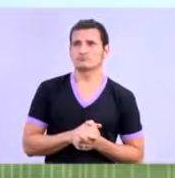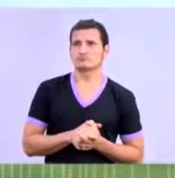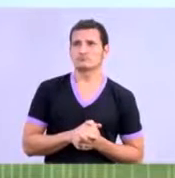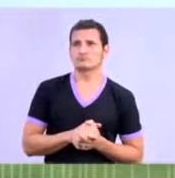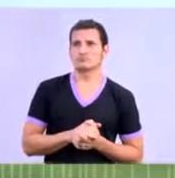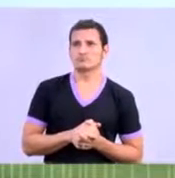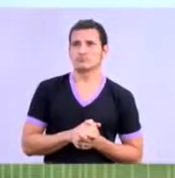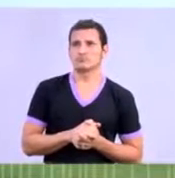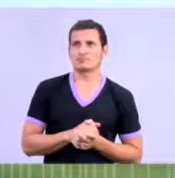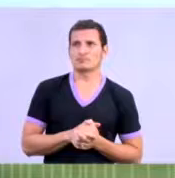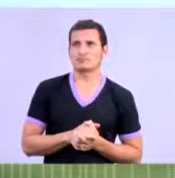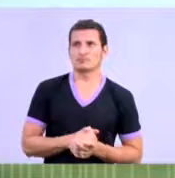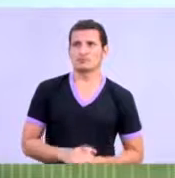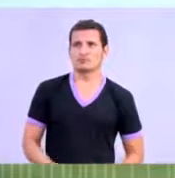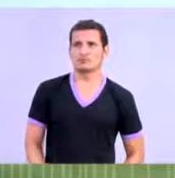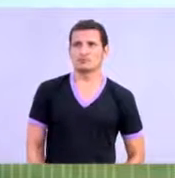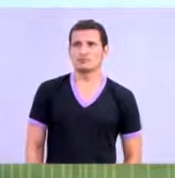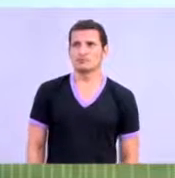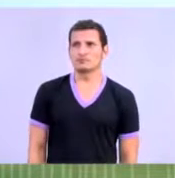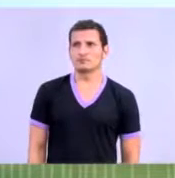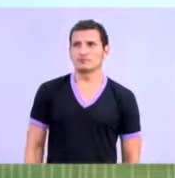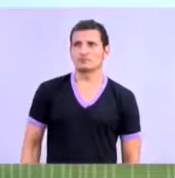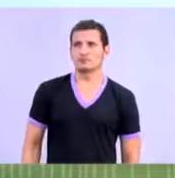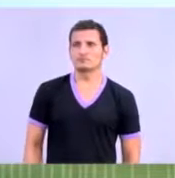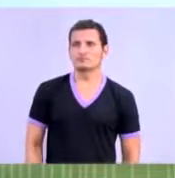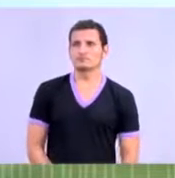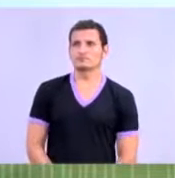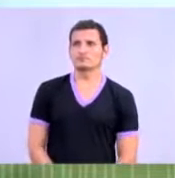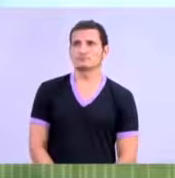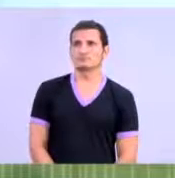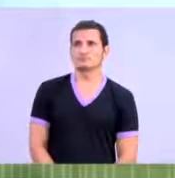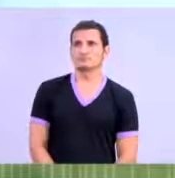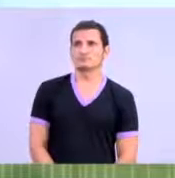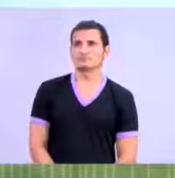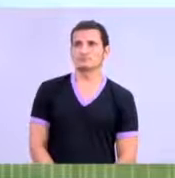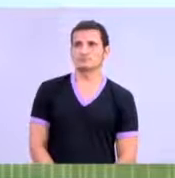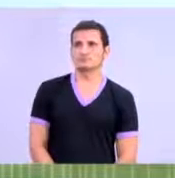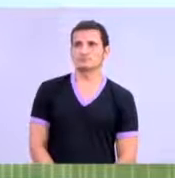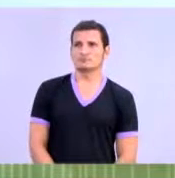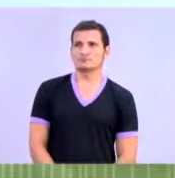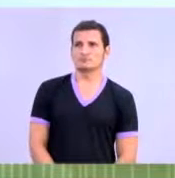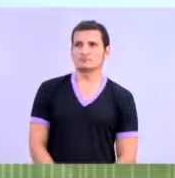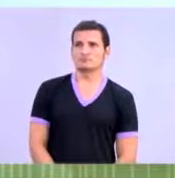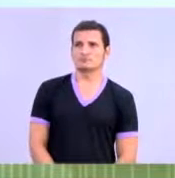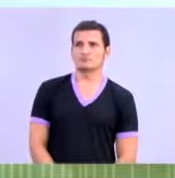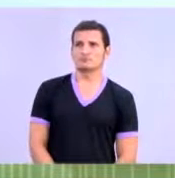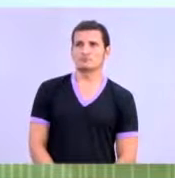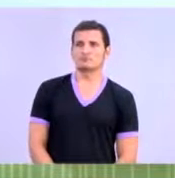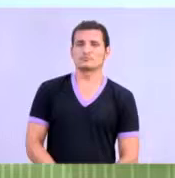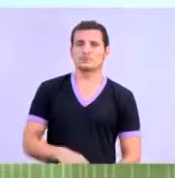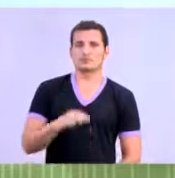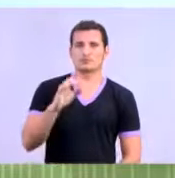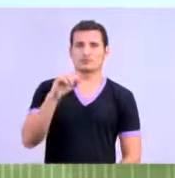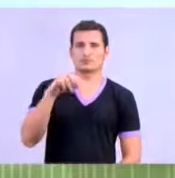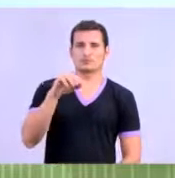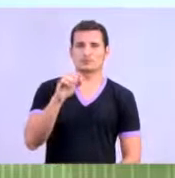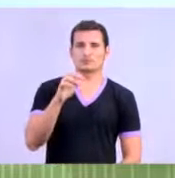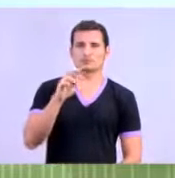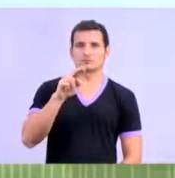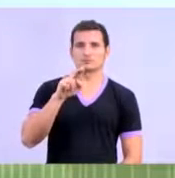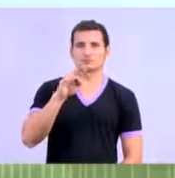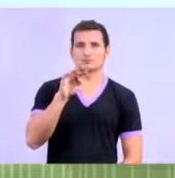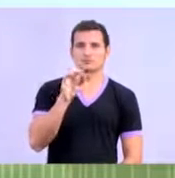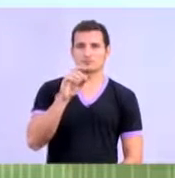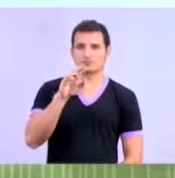Boa, né, gente? Agora, gente, além de termos os construtores, nós temos os